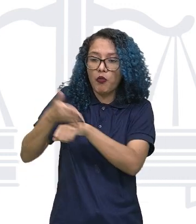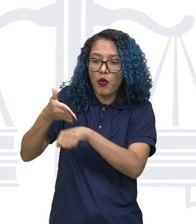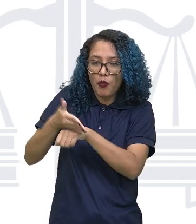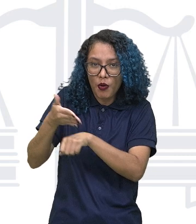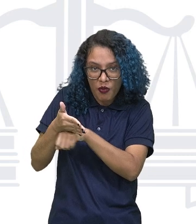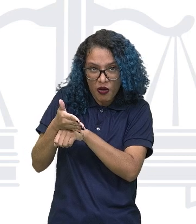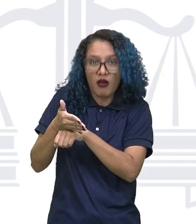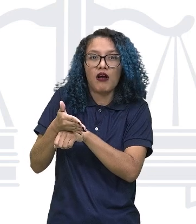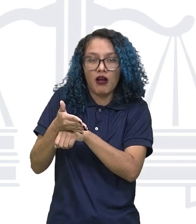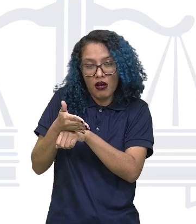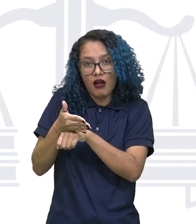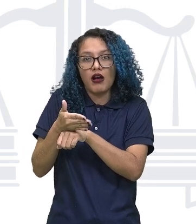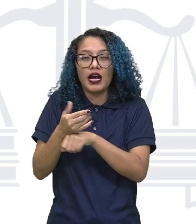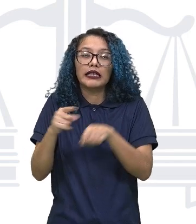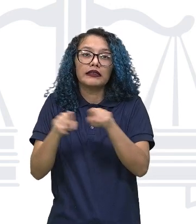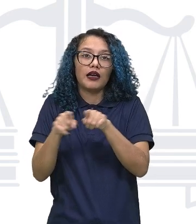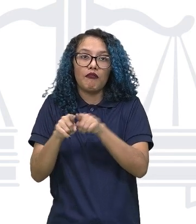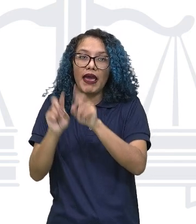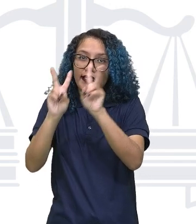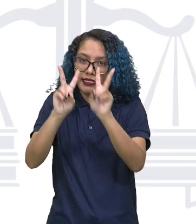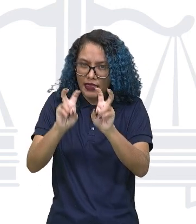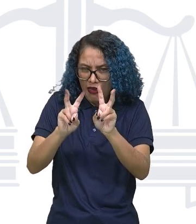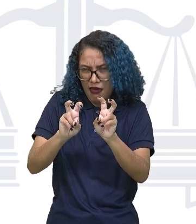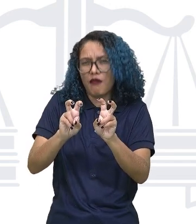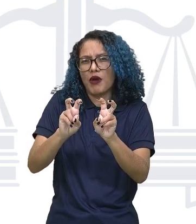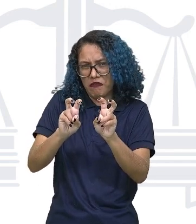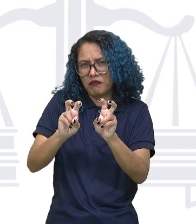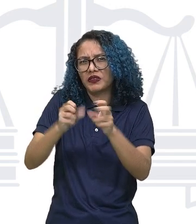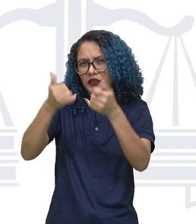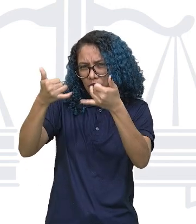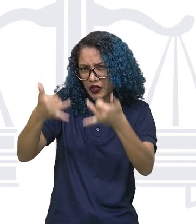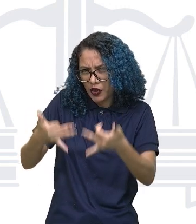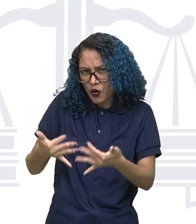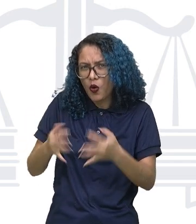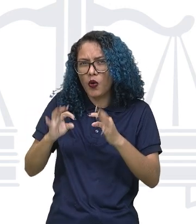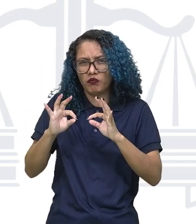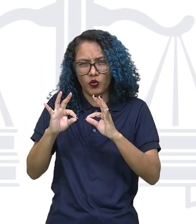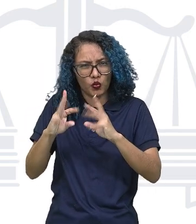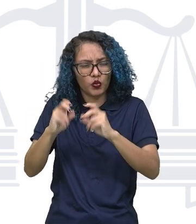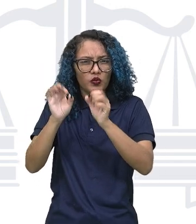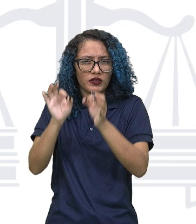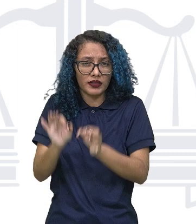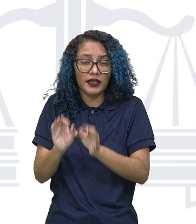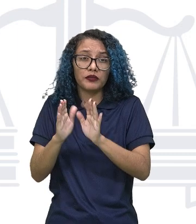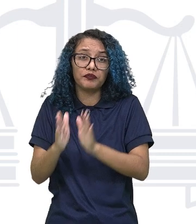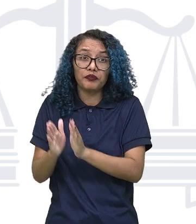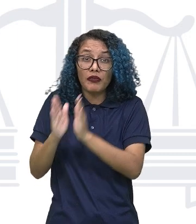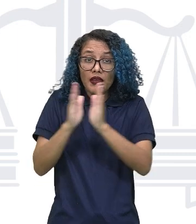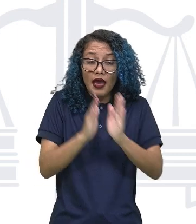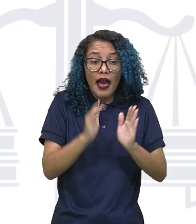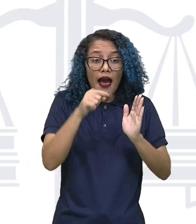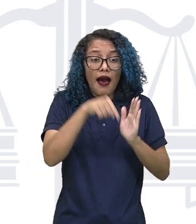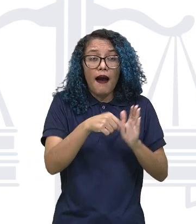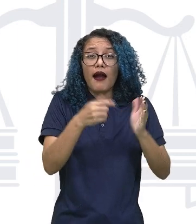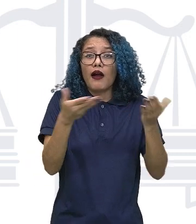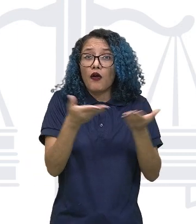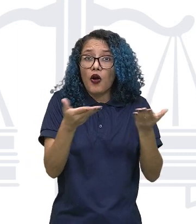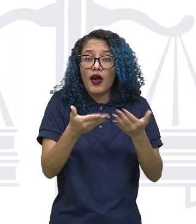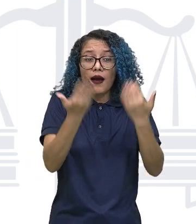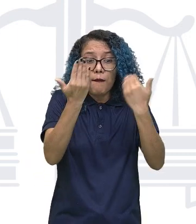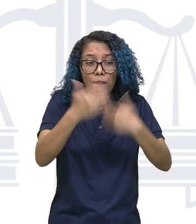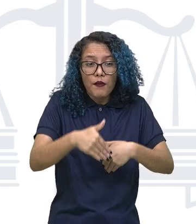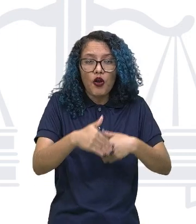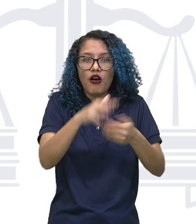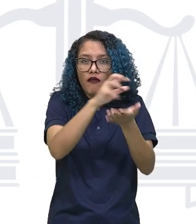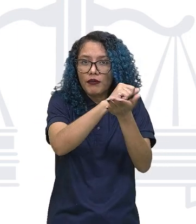Falaram também do lançamento dos objetos de conhecimento, e para vocês fazerem o cadastro das avaliações, vocês precisam ter